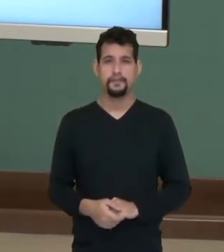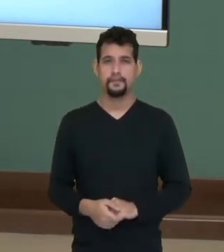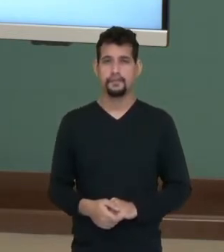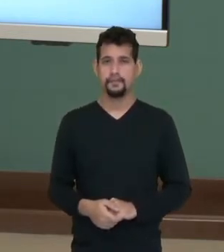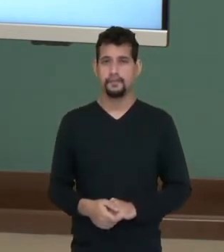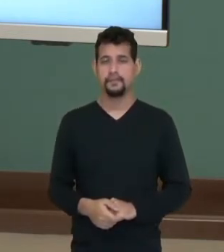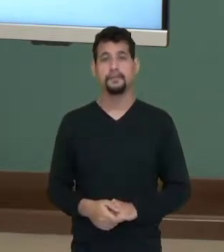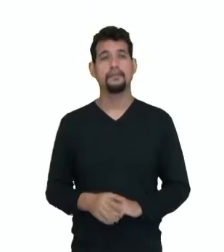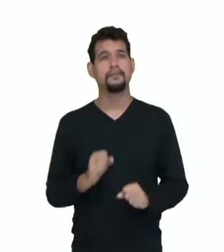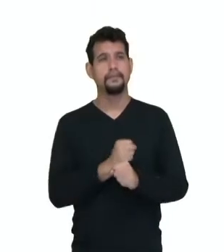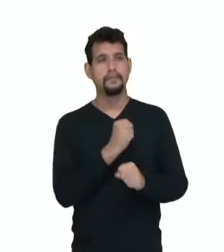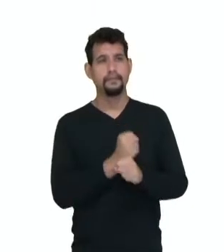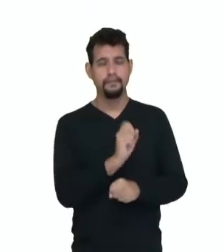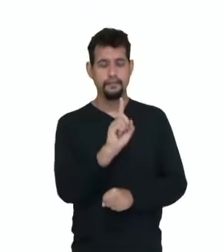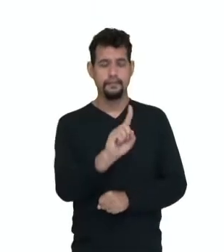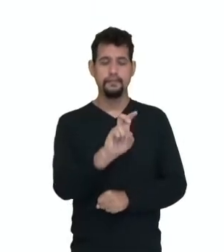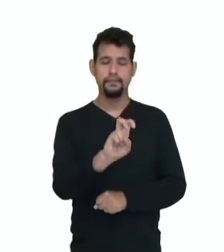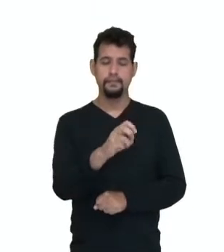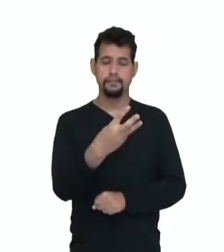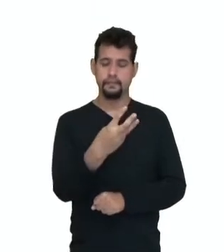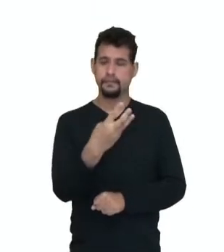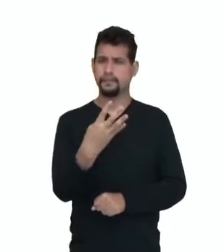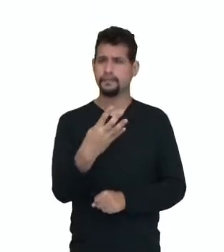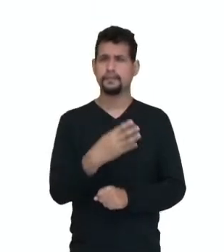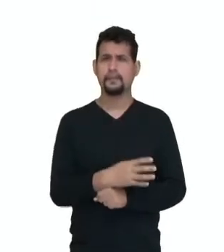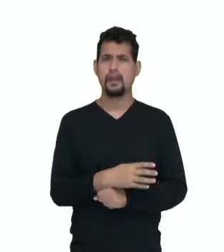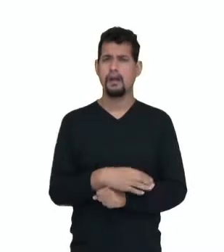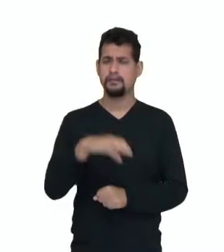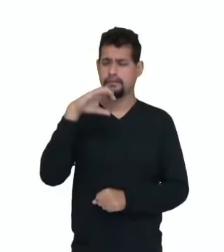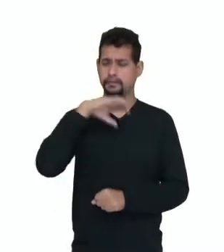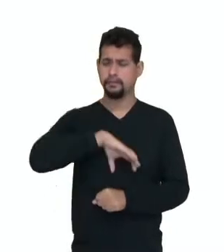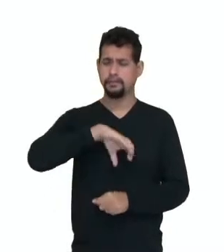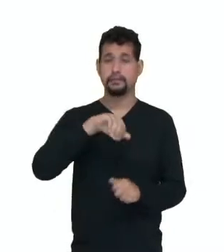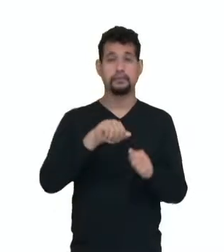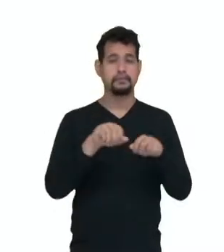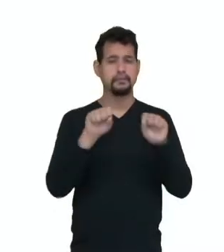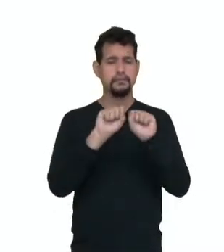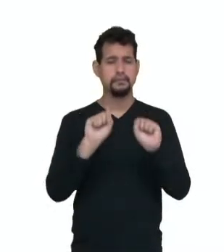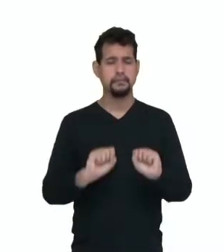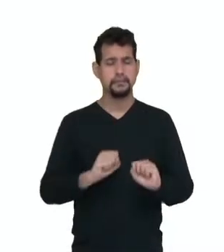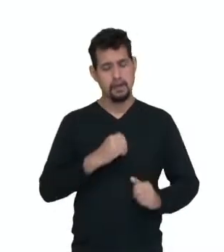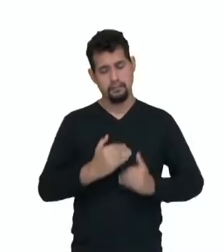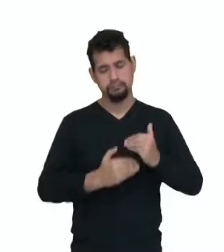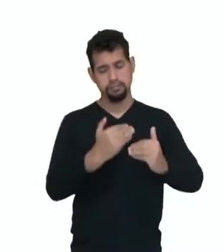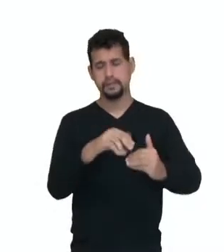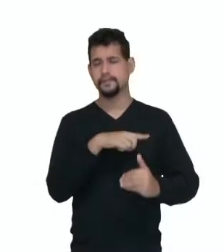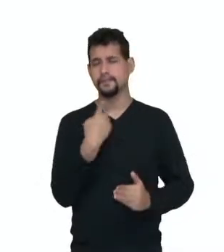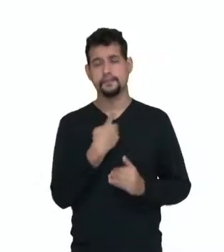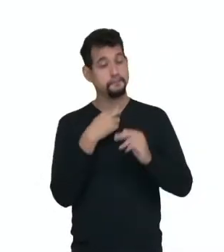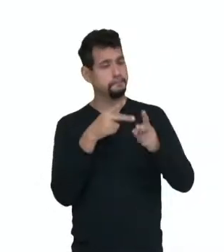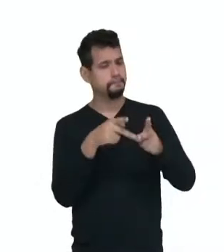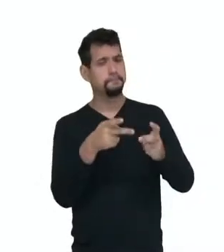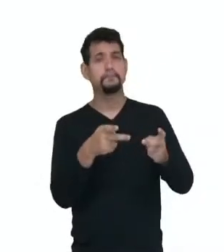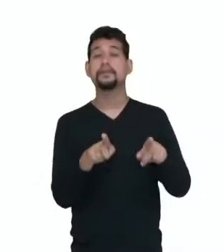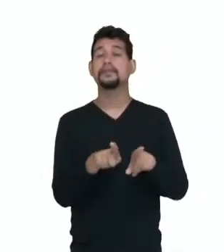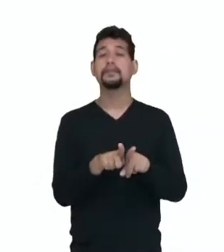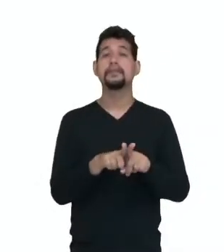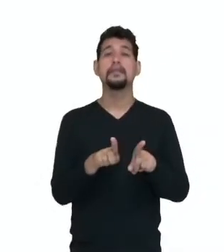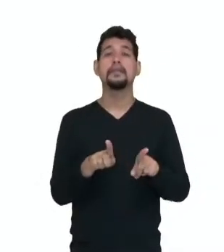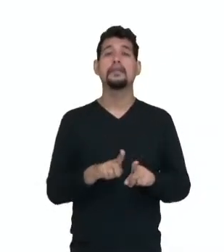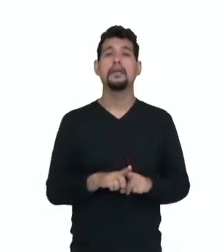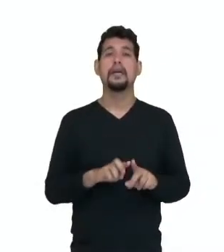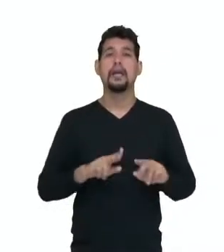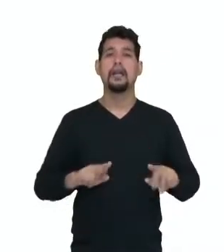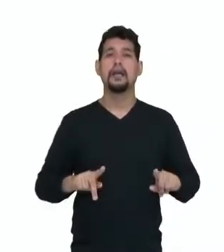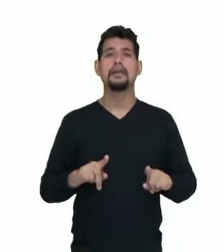Então, em 1534, né, a coroa portuguesa, então, implantou o sistema de capitanias hereditárias, que a gente falou aqui, então, e os donatários, né, que